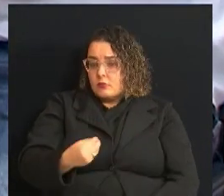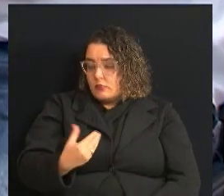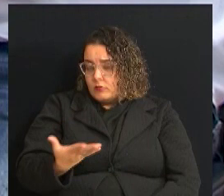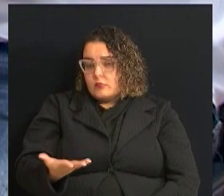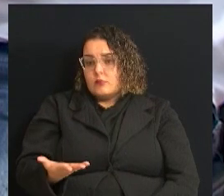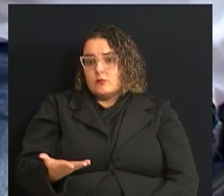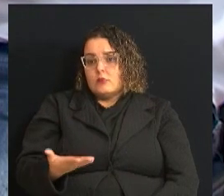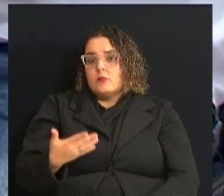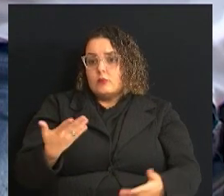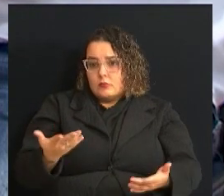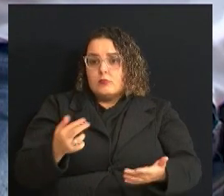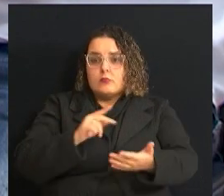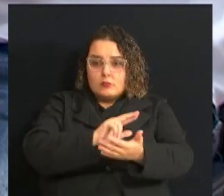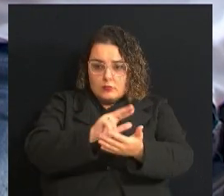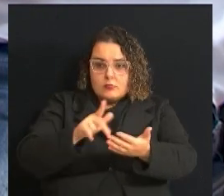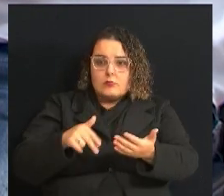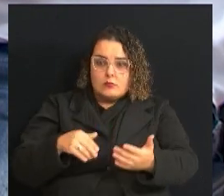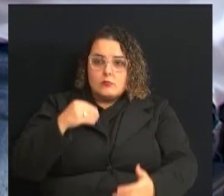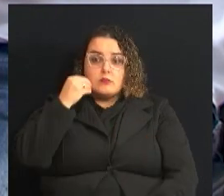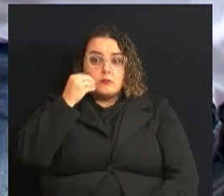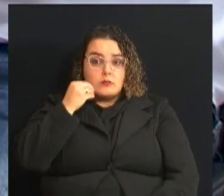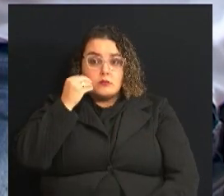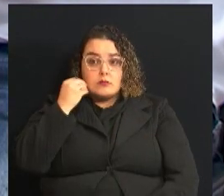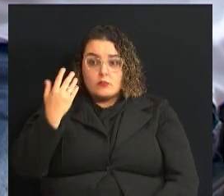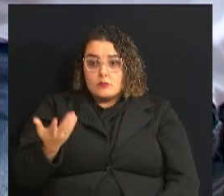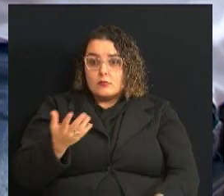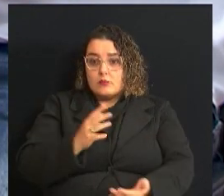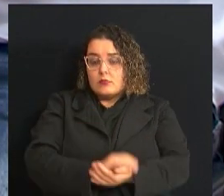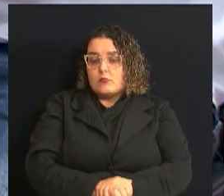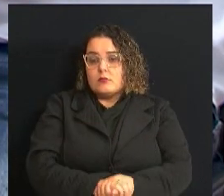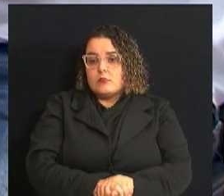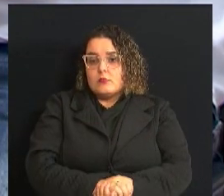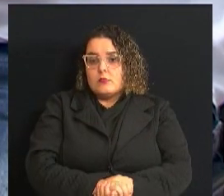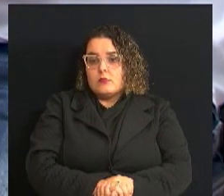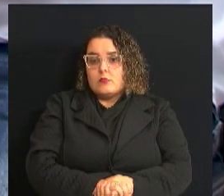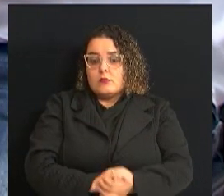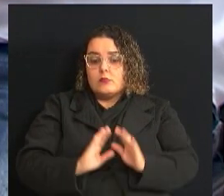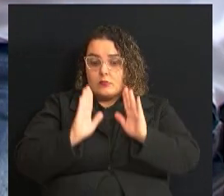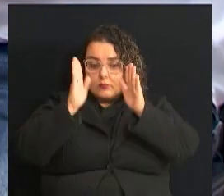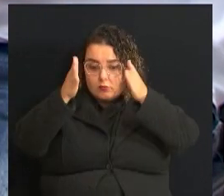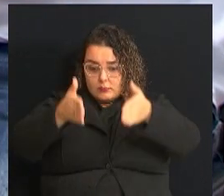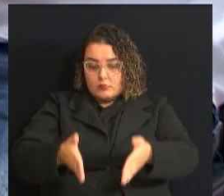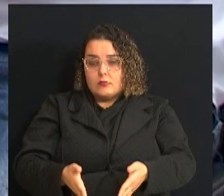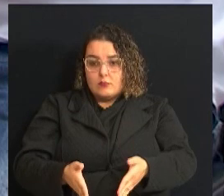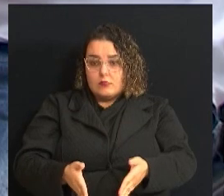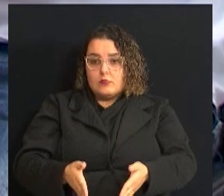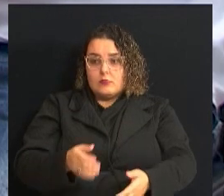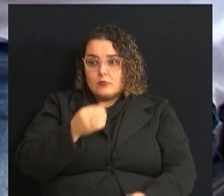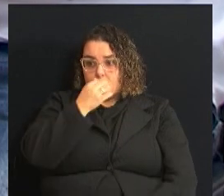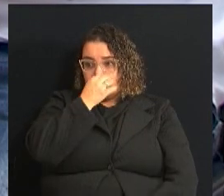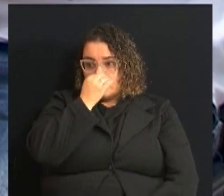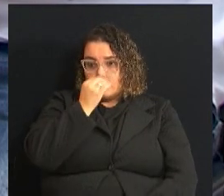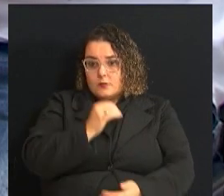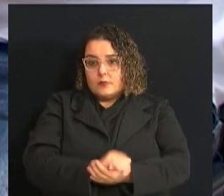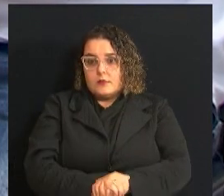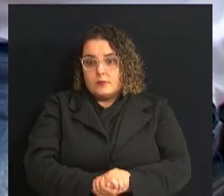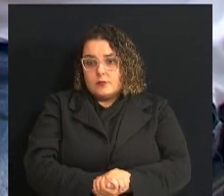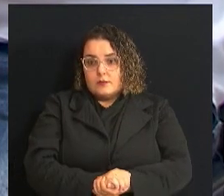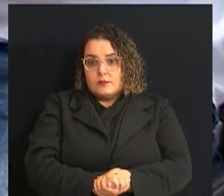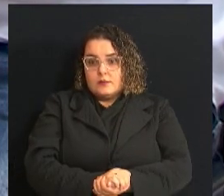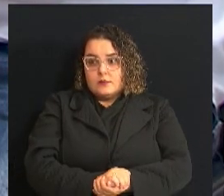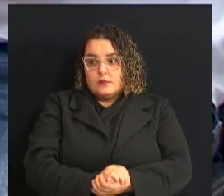Enfim, a gente tem diferentes experiências, né? E aí o ponto central, quando a gente importa, né,